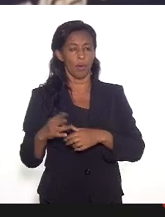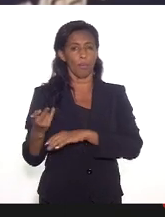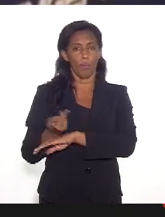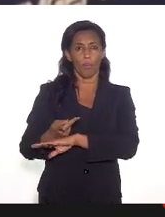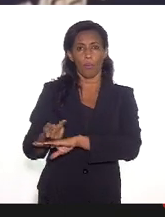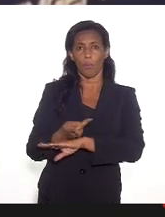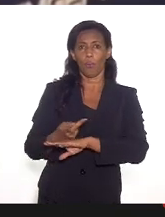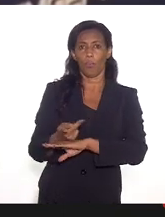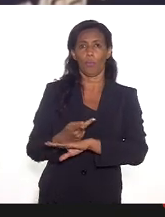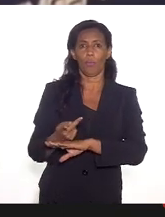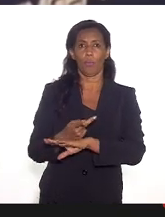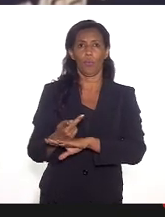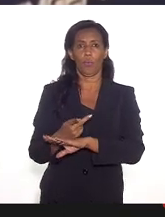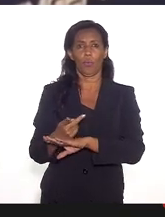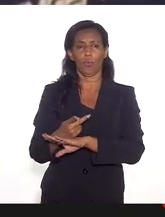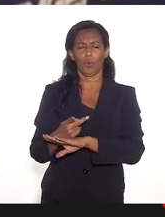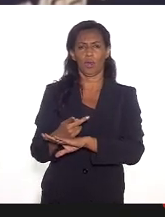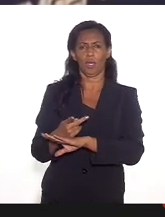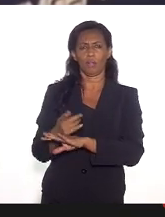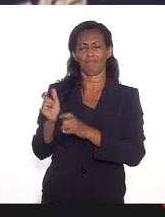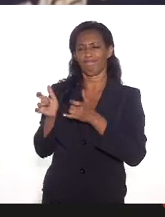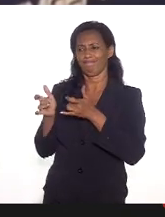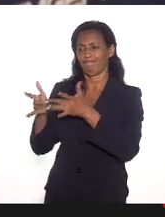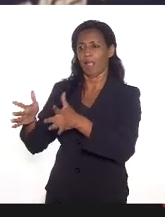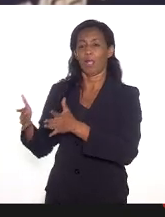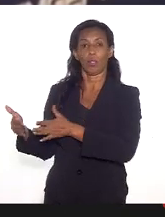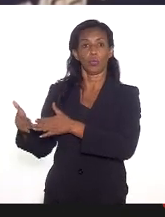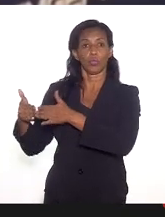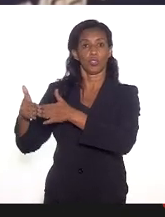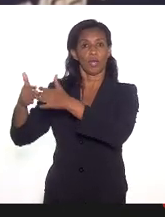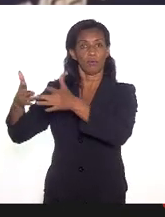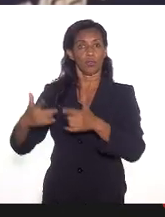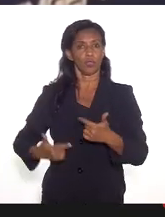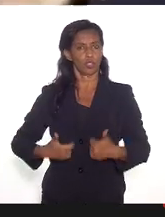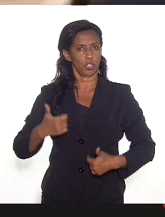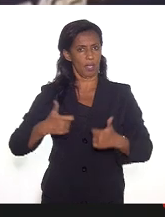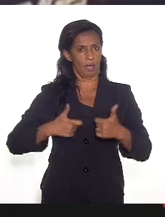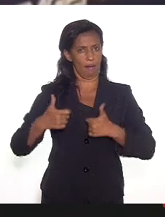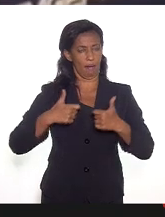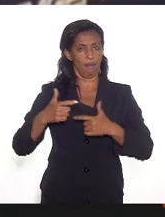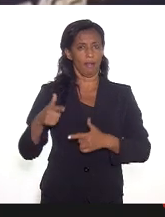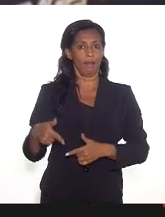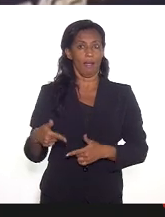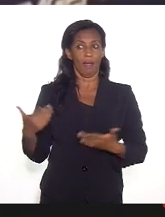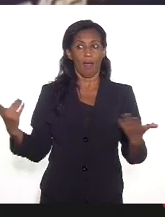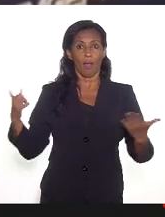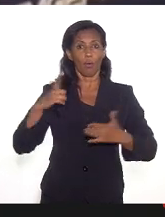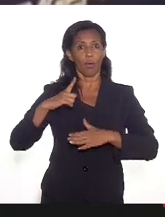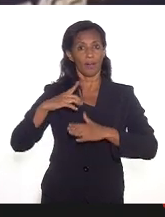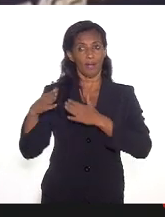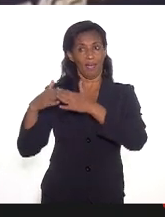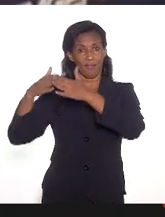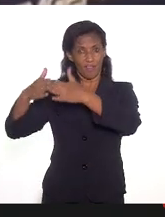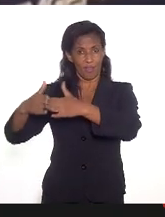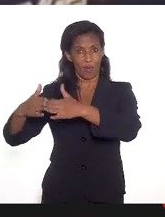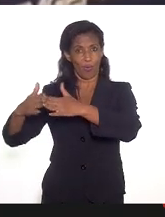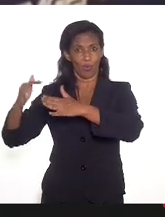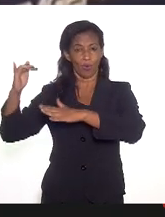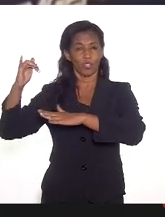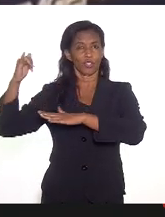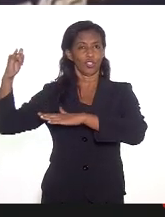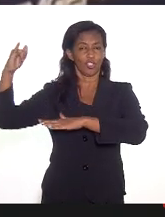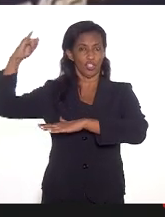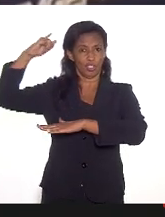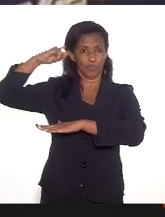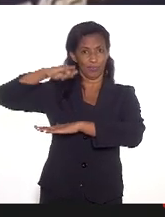buscando o descarte dos navios de guerra. Nós estamos, nesse momento, com o porta-aviões São Paulo, que foi descomissionado,